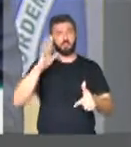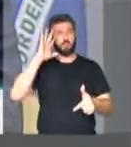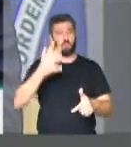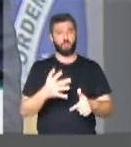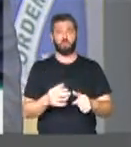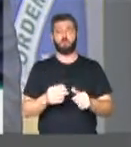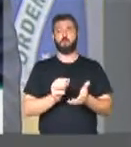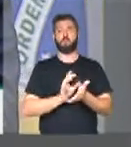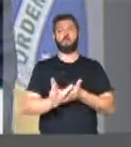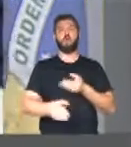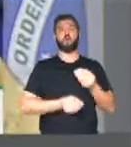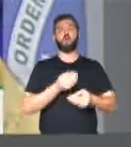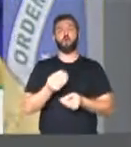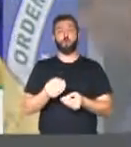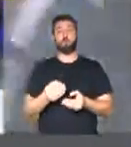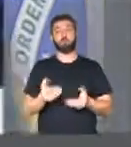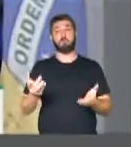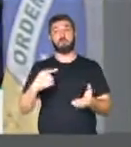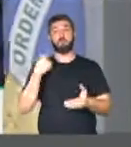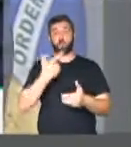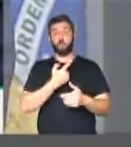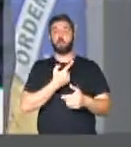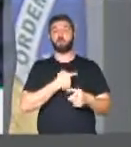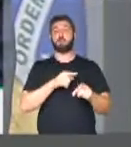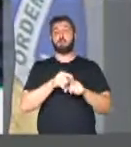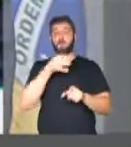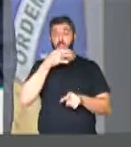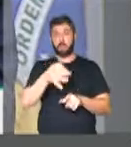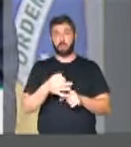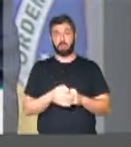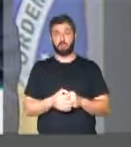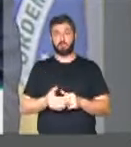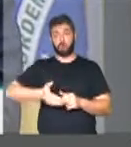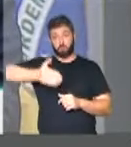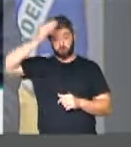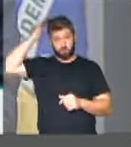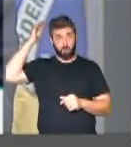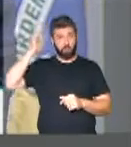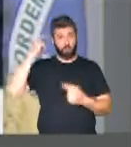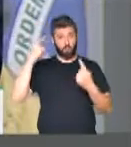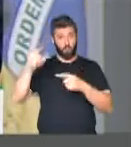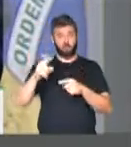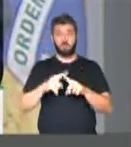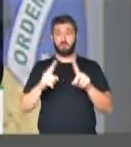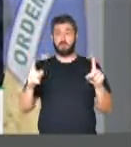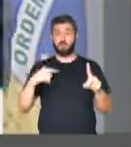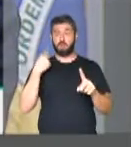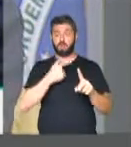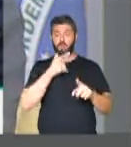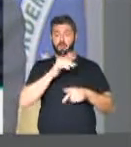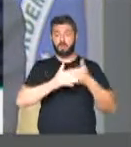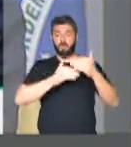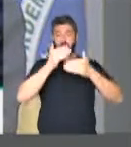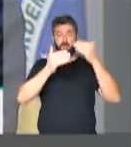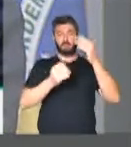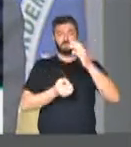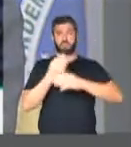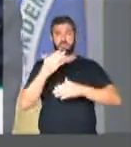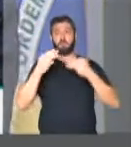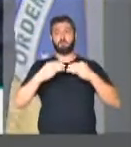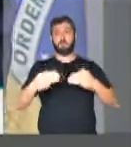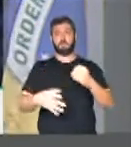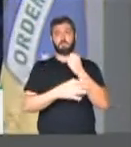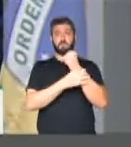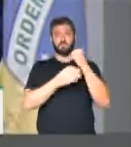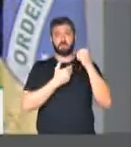a questão do financiamento. E fomos críticos também do Michel Temer, inclusive. Mas avançamos na criação do Ministério da